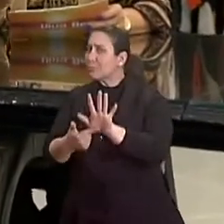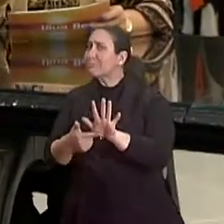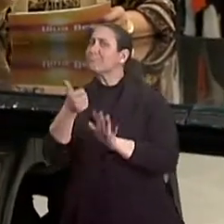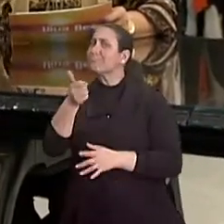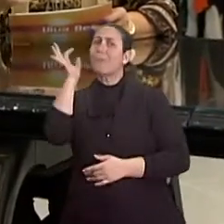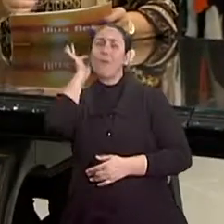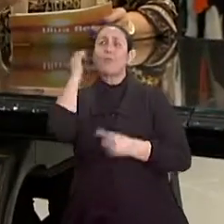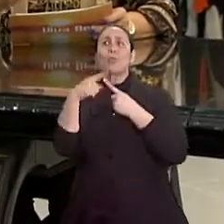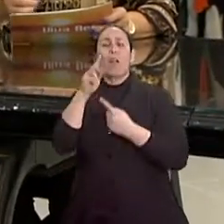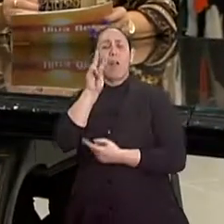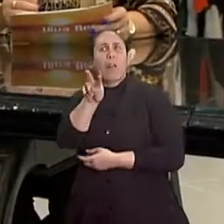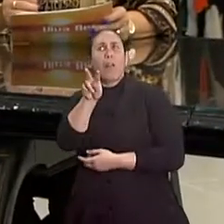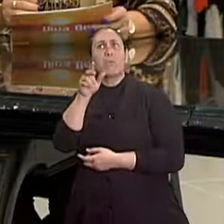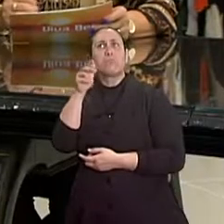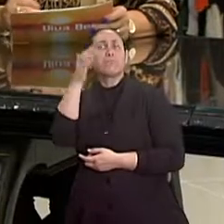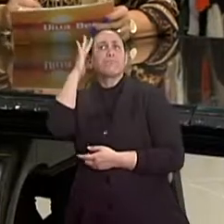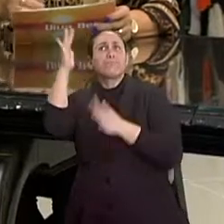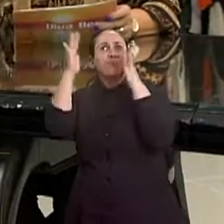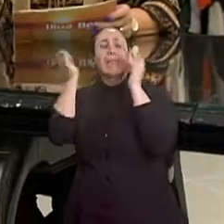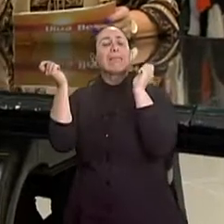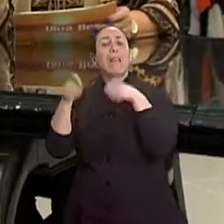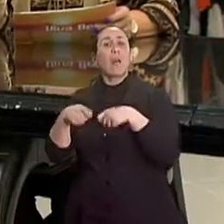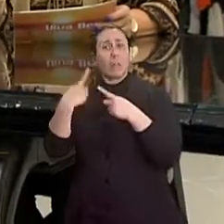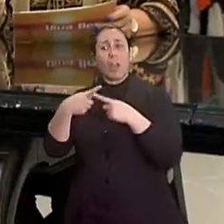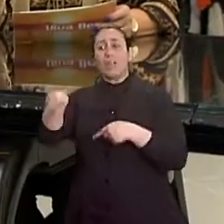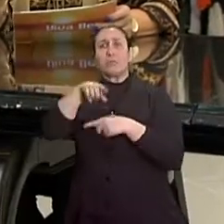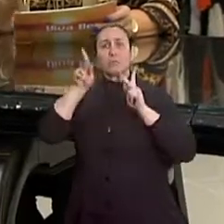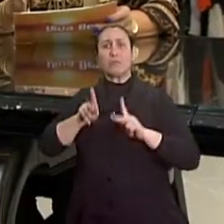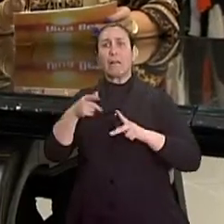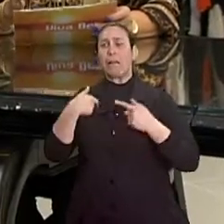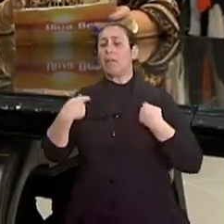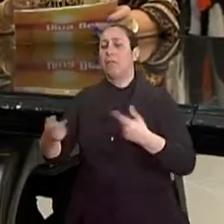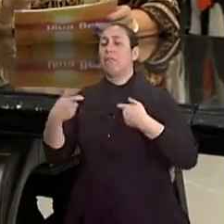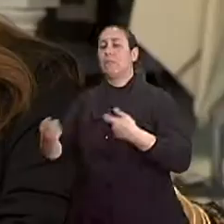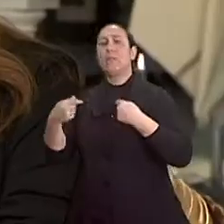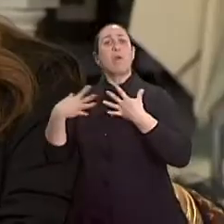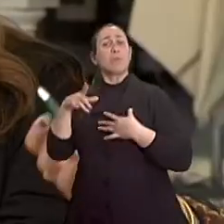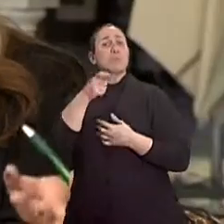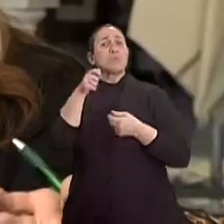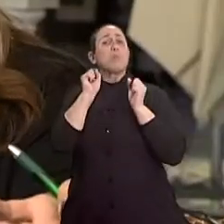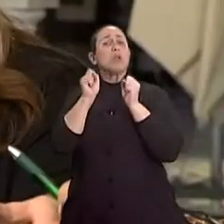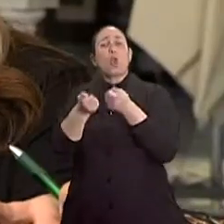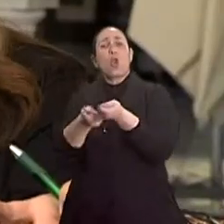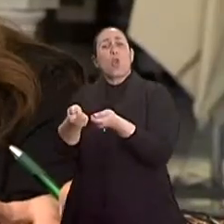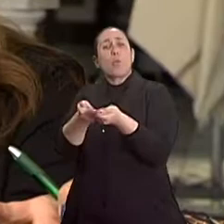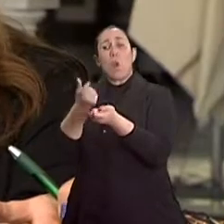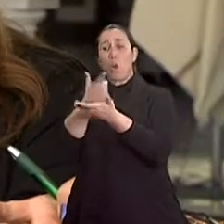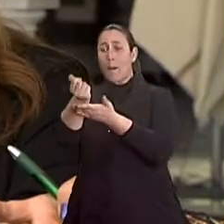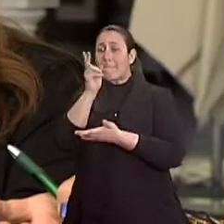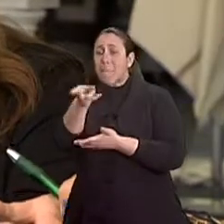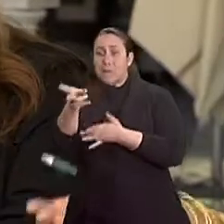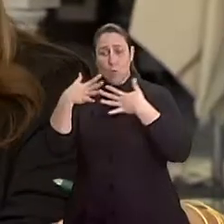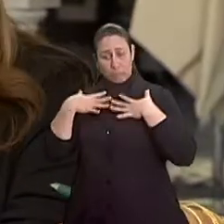a gente pode ser mais econômica com esse vestido e com esse casaco, quantos modelos quantos a gente pode modelos fazer? Pode fazer,